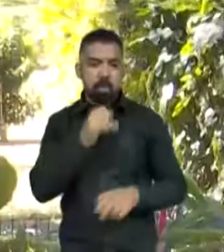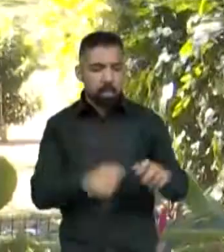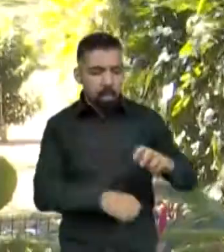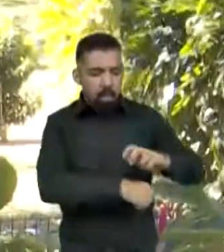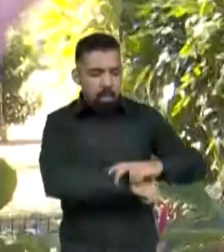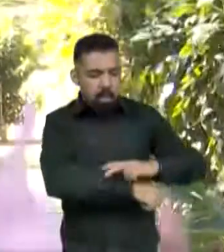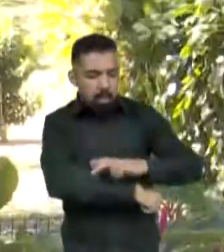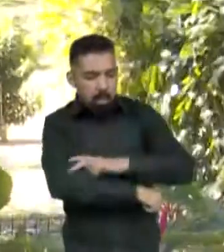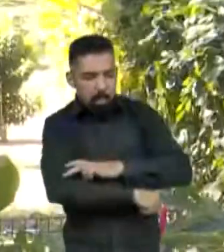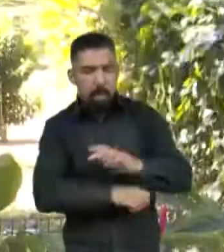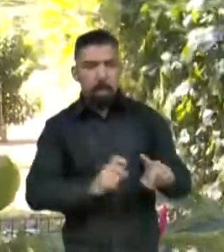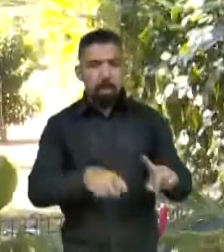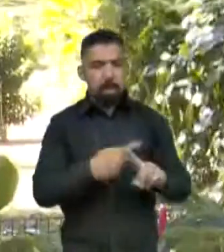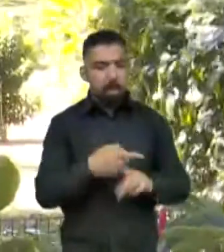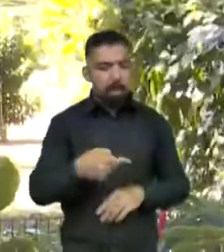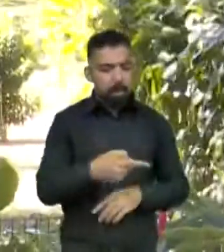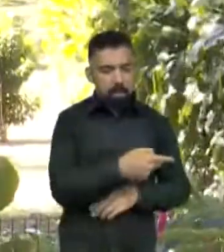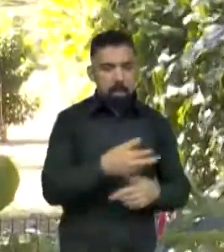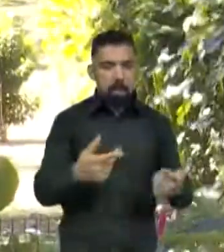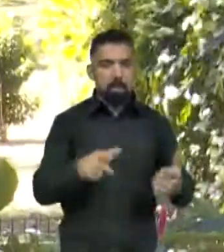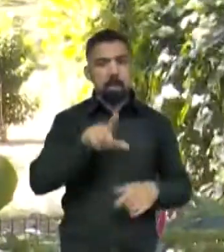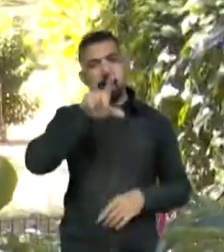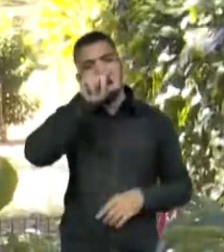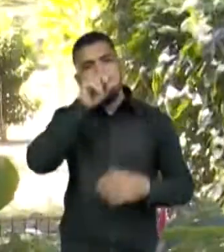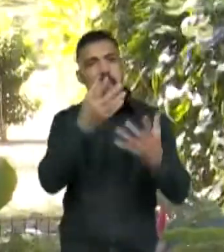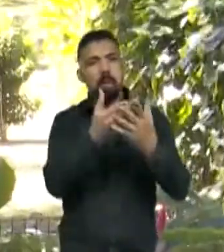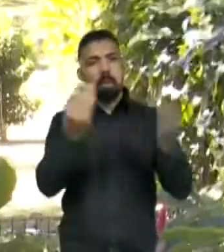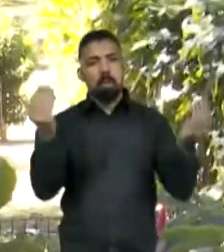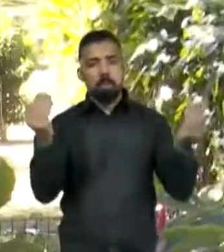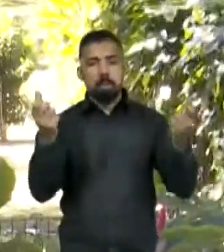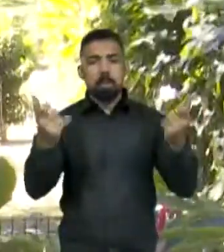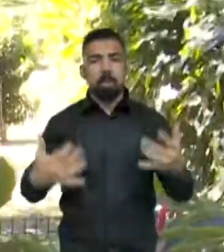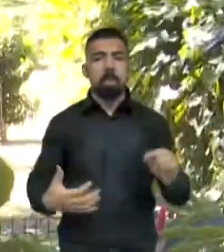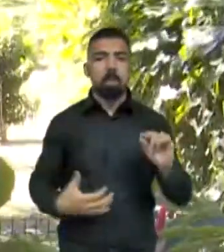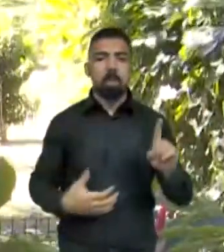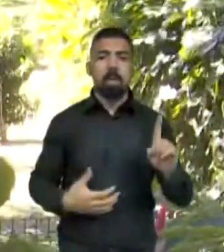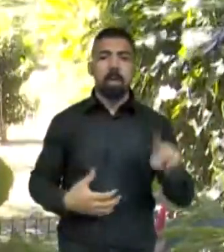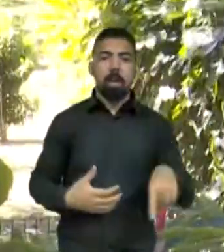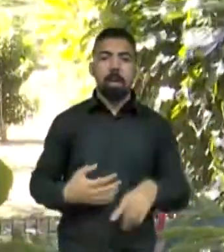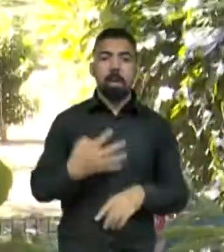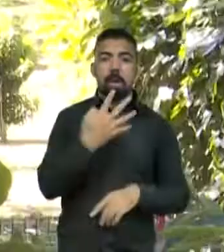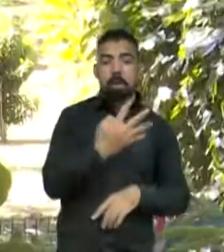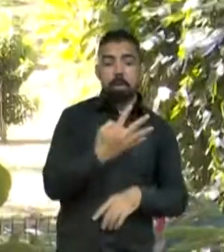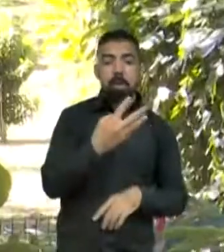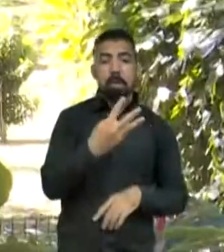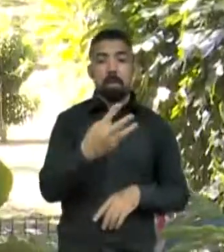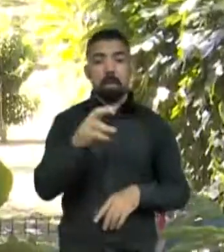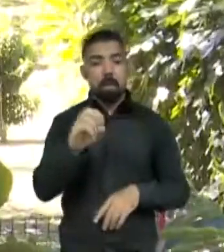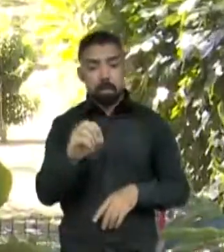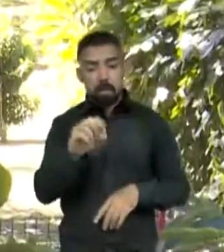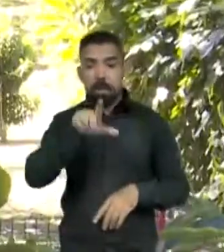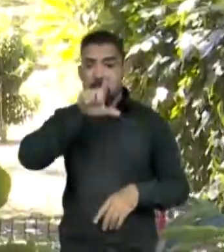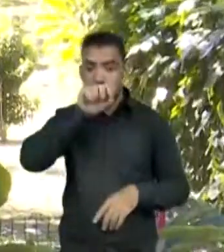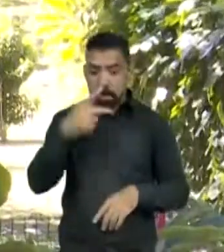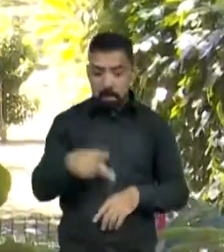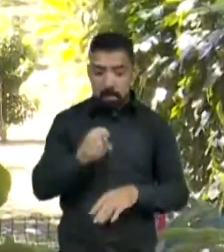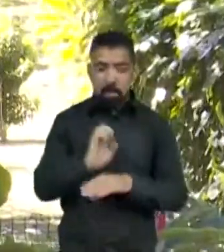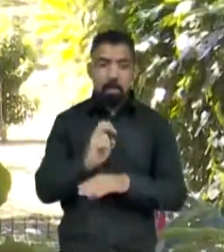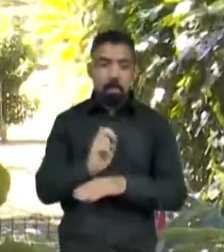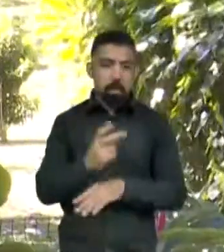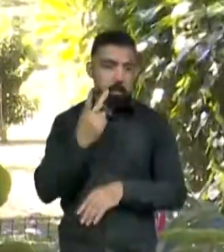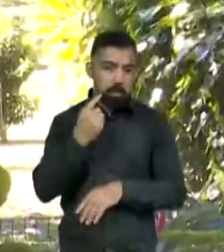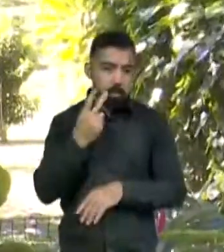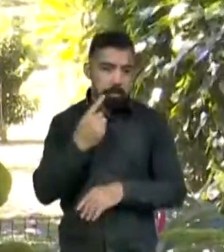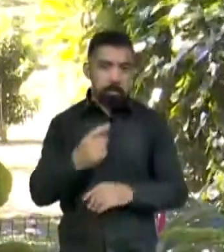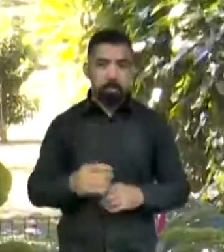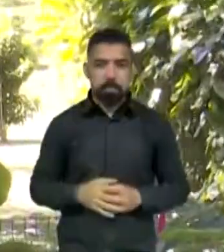uma diversidade imensa de aves. A gente está falando de 430 espécies de aves aqui no Ceará. E